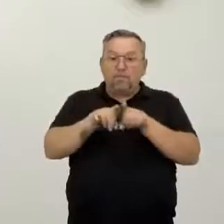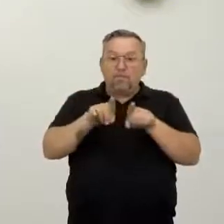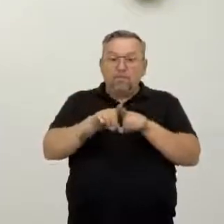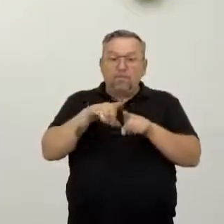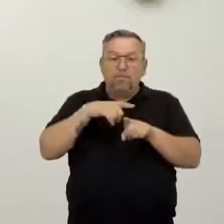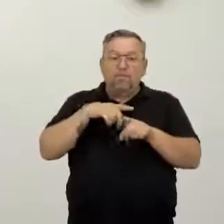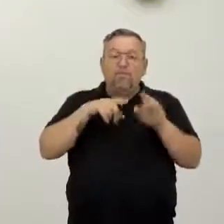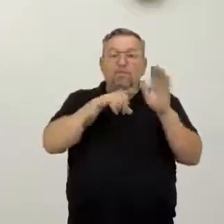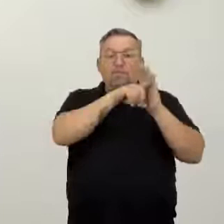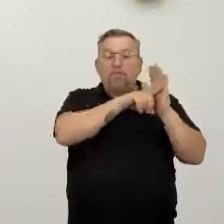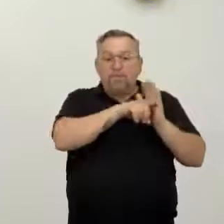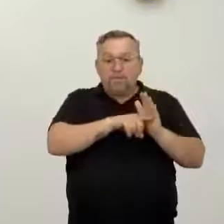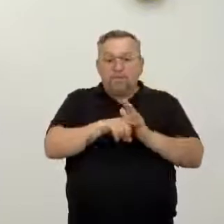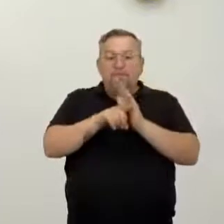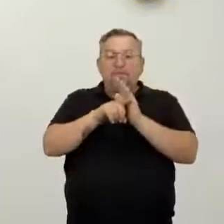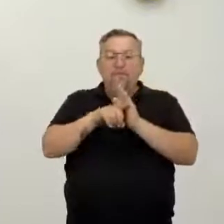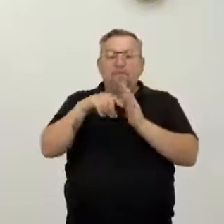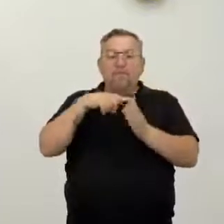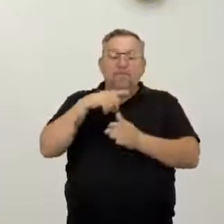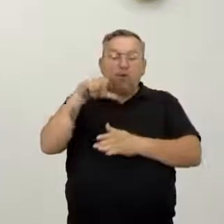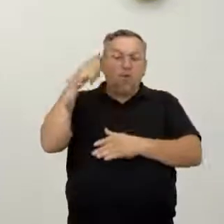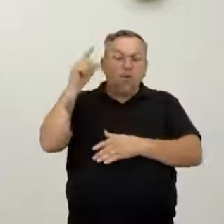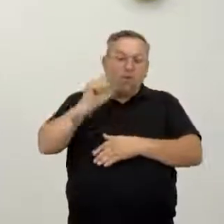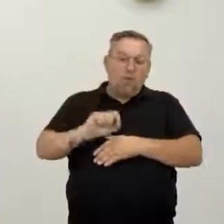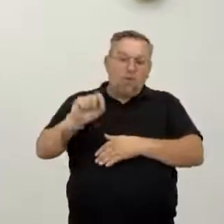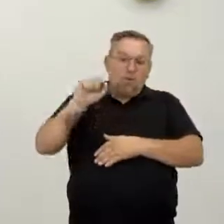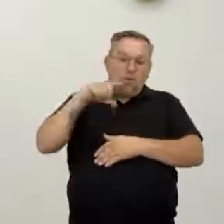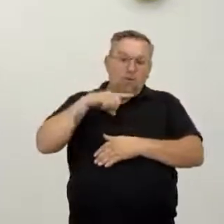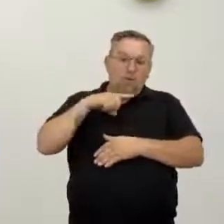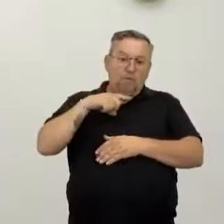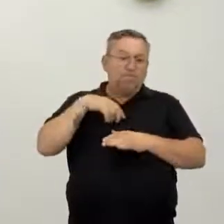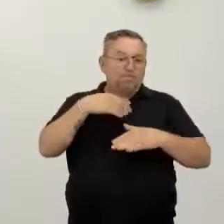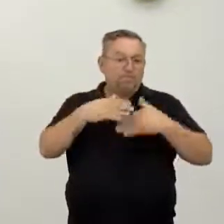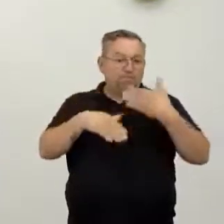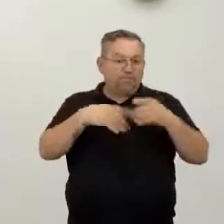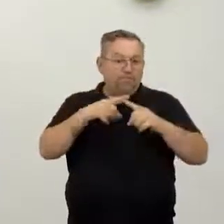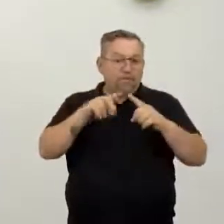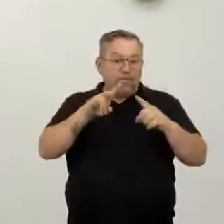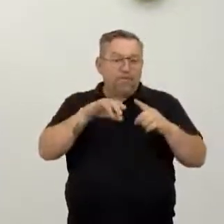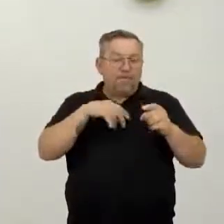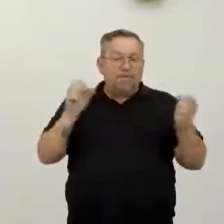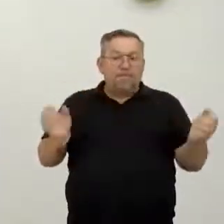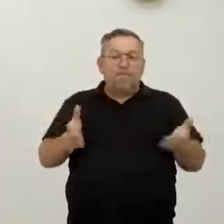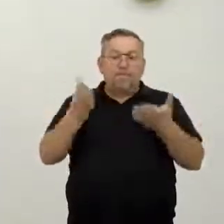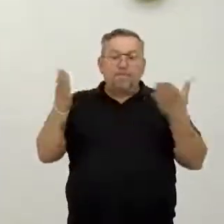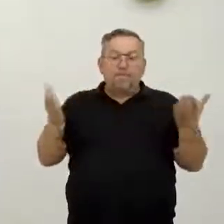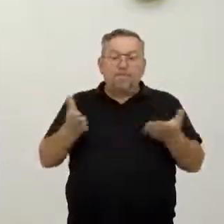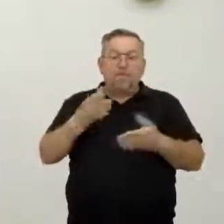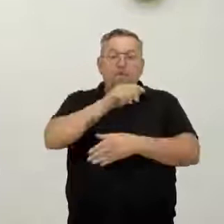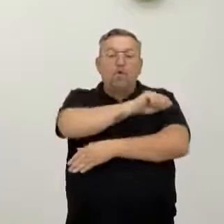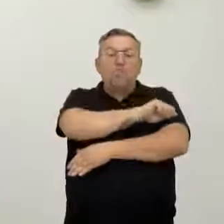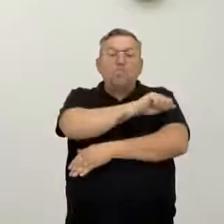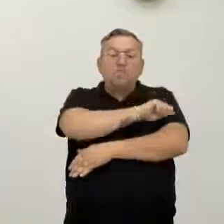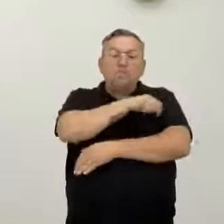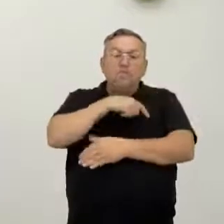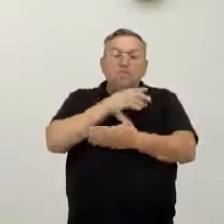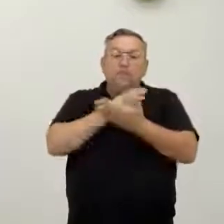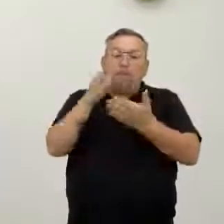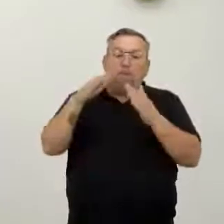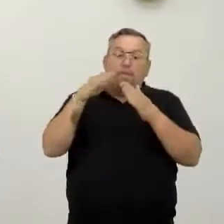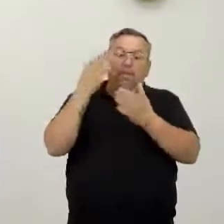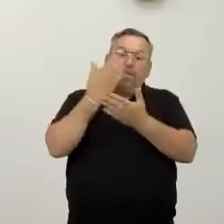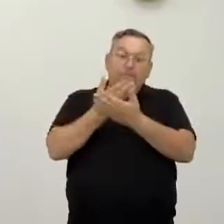aos pesquisadores, que logicamente, né, isso aí é uma bola de neve que vai incentivar aí os alunos. Isso começa na